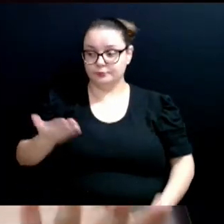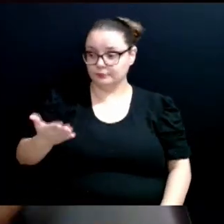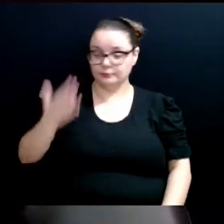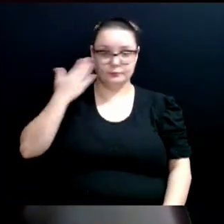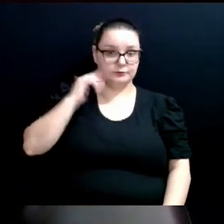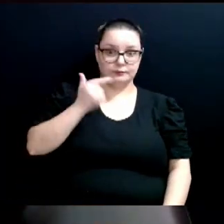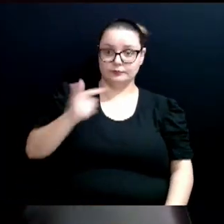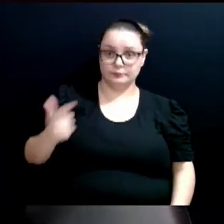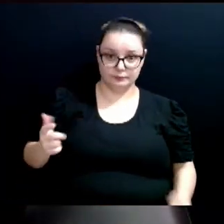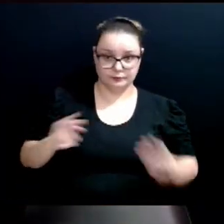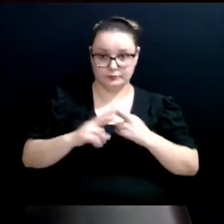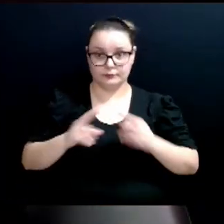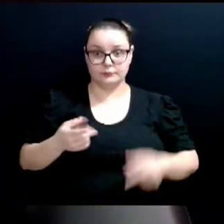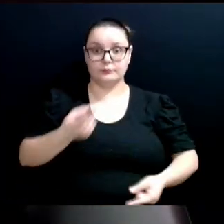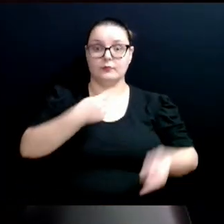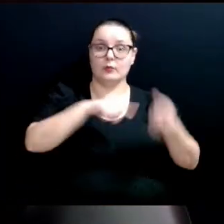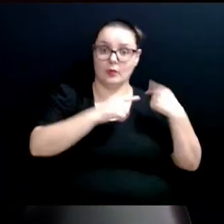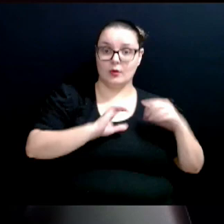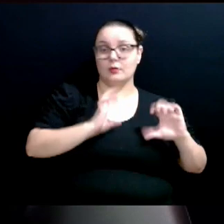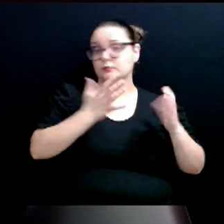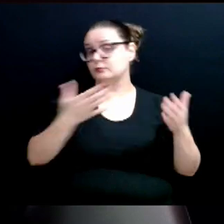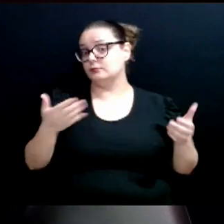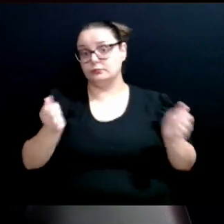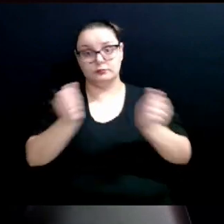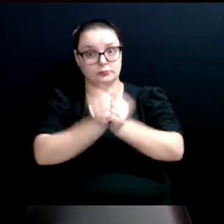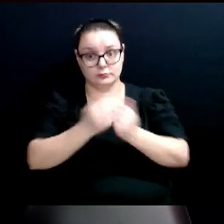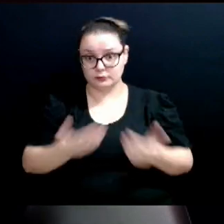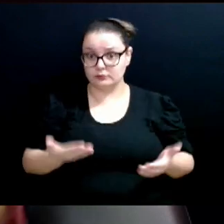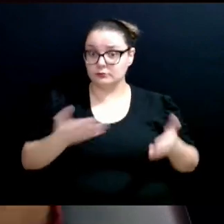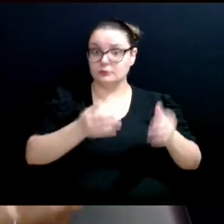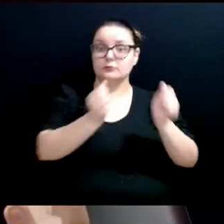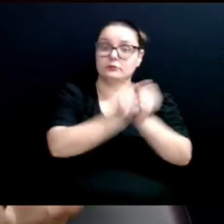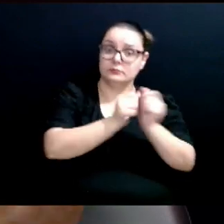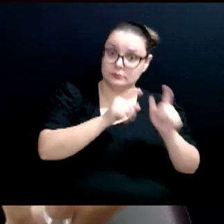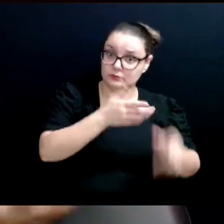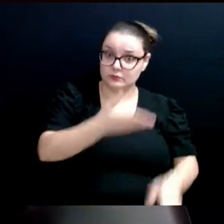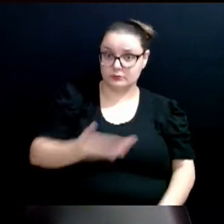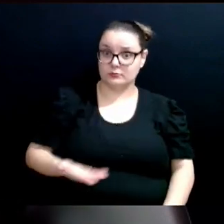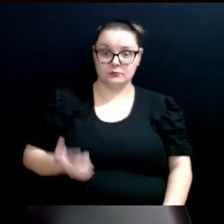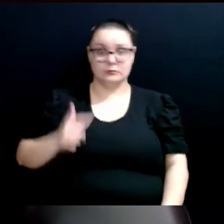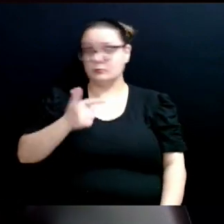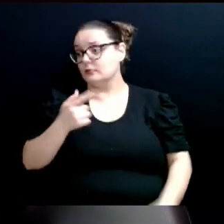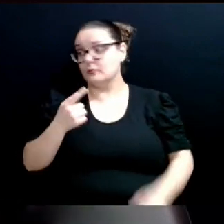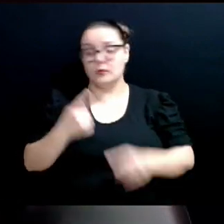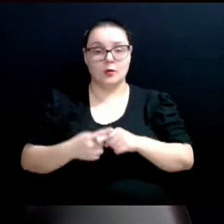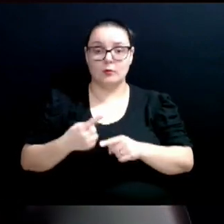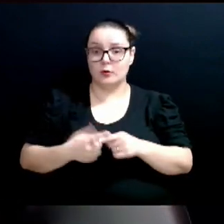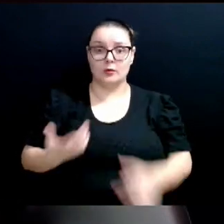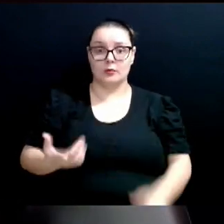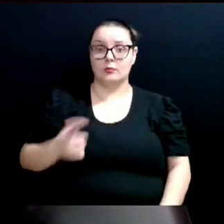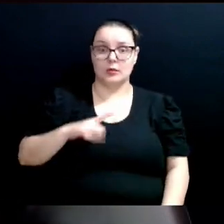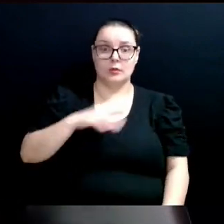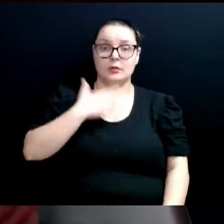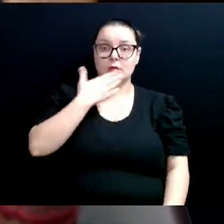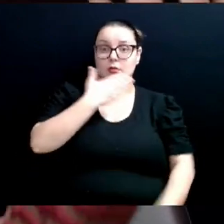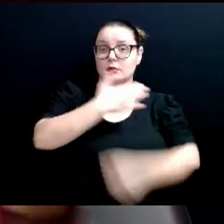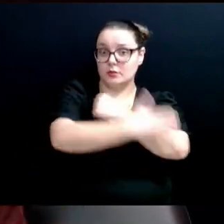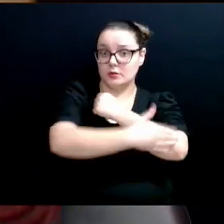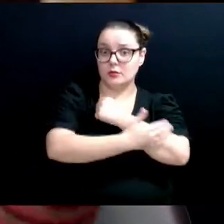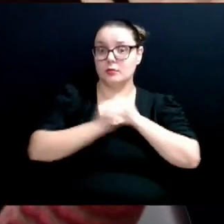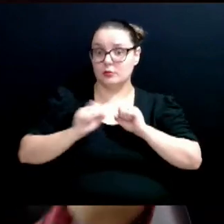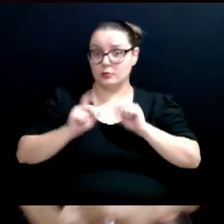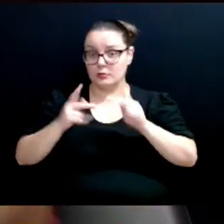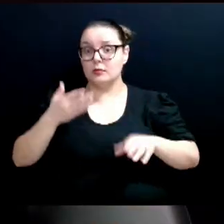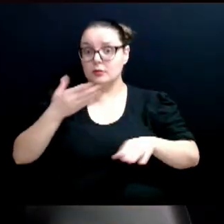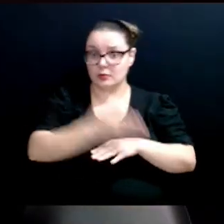teve outros eventos que nós participamos juntos, ele vai estar comigo lá, mas não tem por que você ter ciúmes dele. Tudo bem, se eu for, eu vou estar com a Marília,